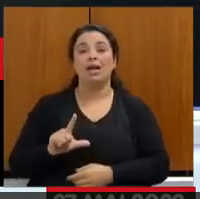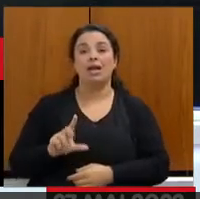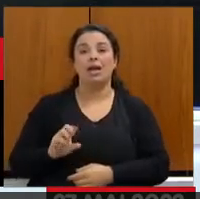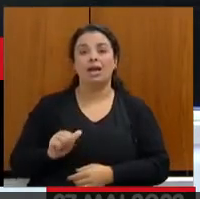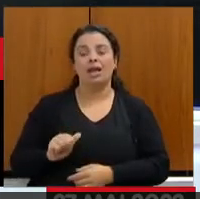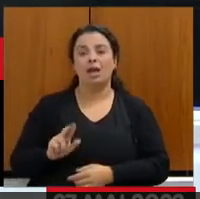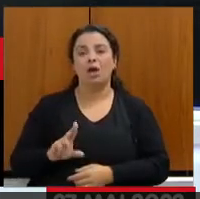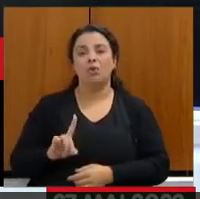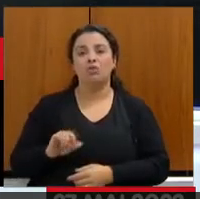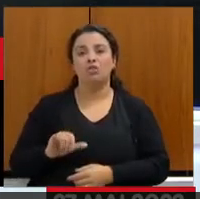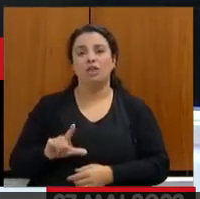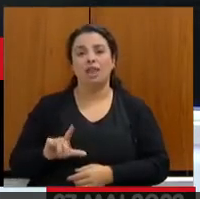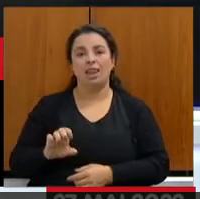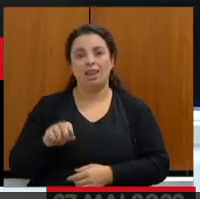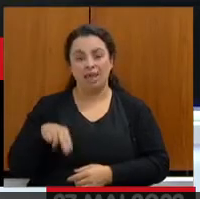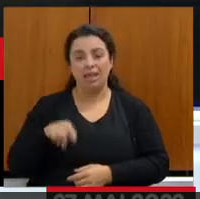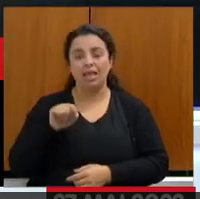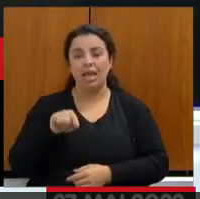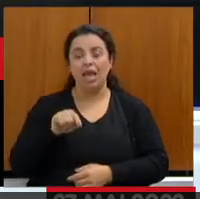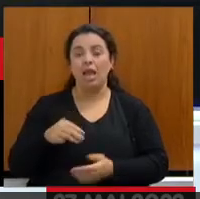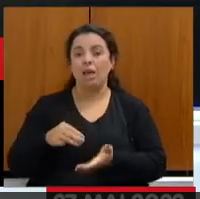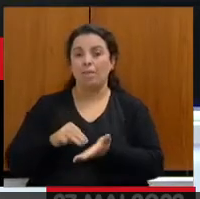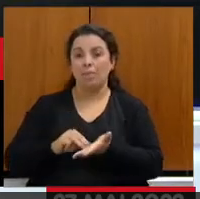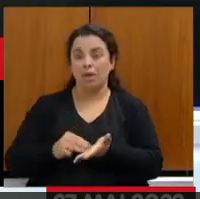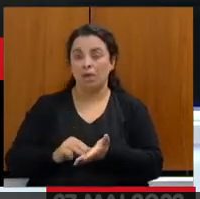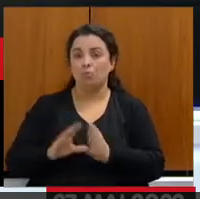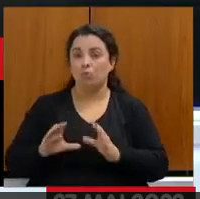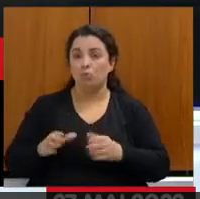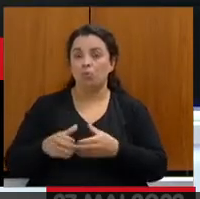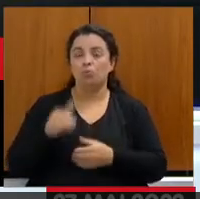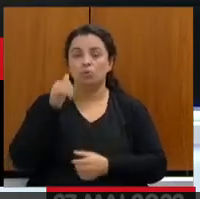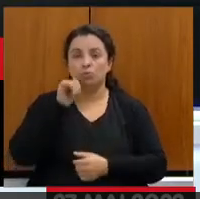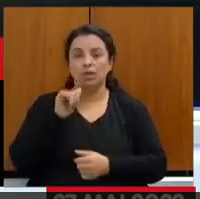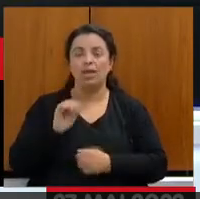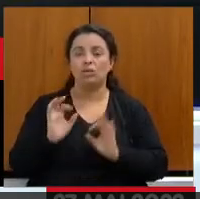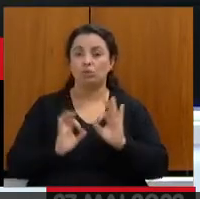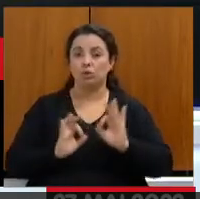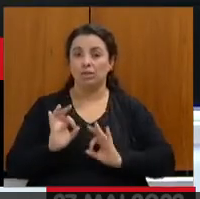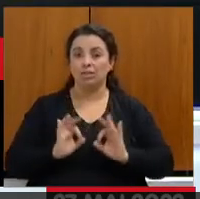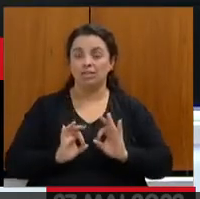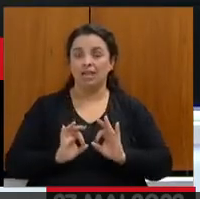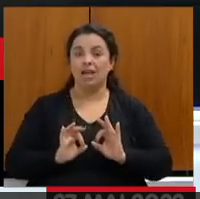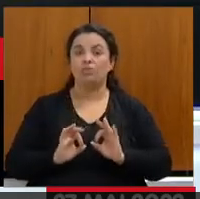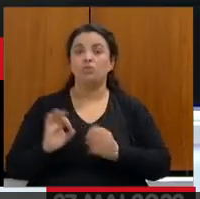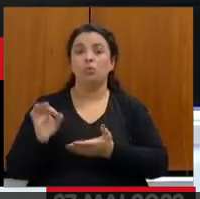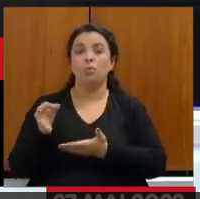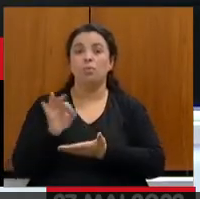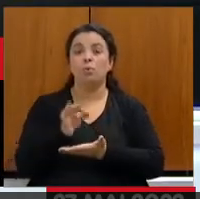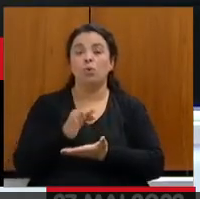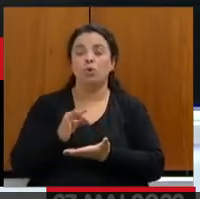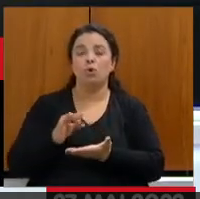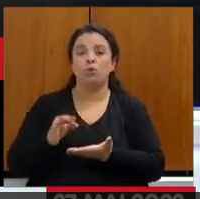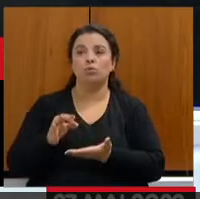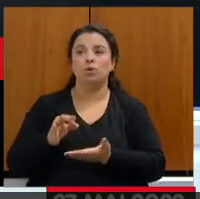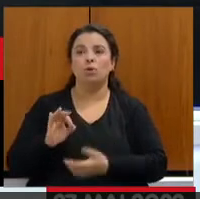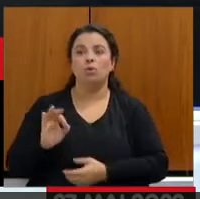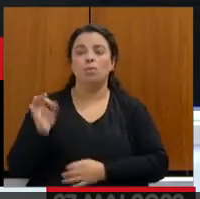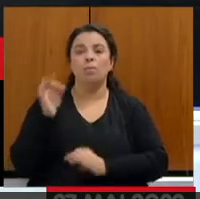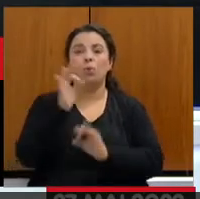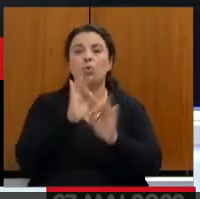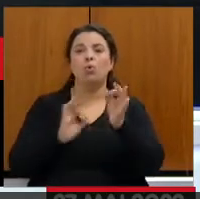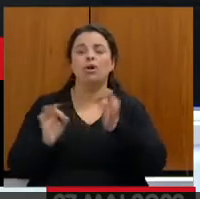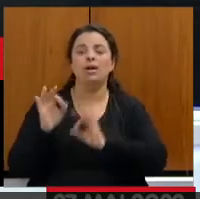da Costa Ramalho ela quer membro do grupo de mulheres organizadas do Mucuri e do Observatório dos direitos